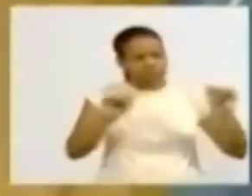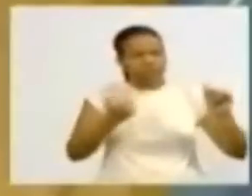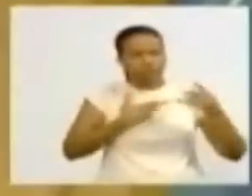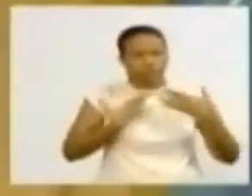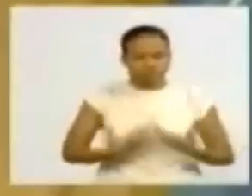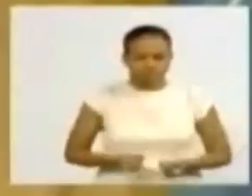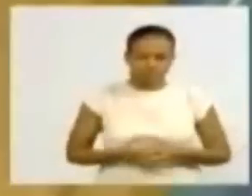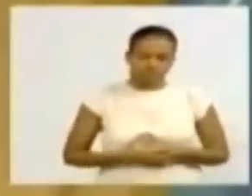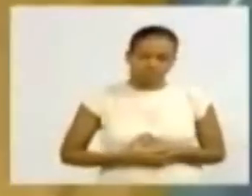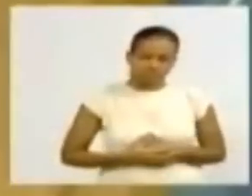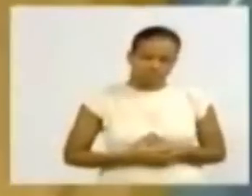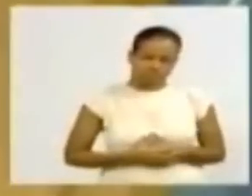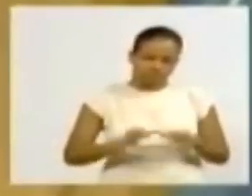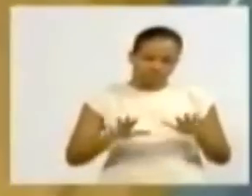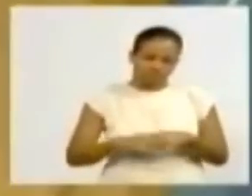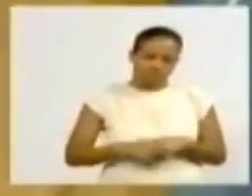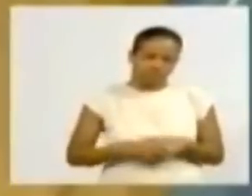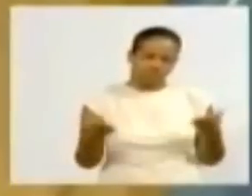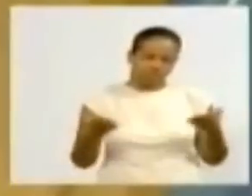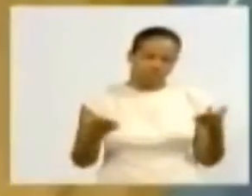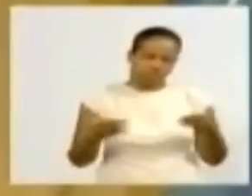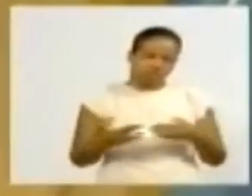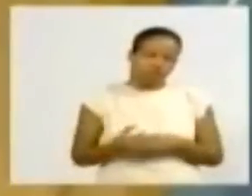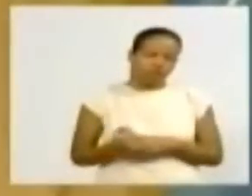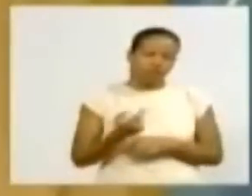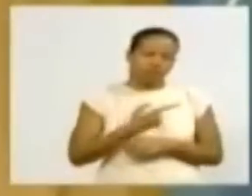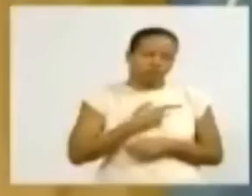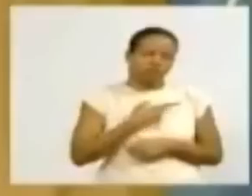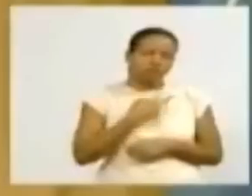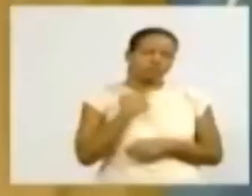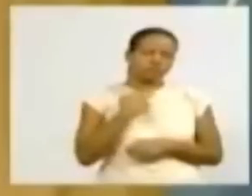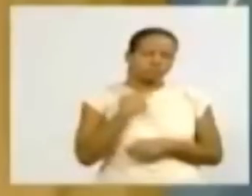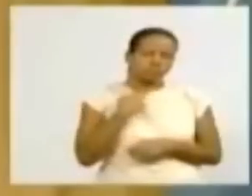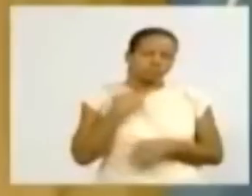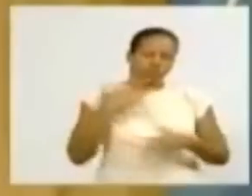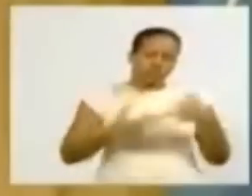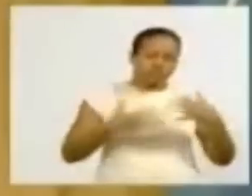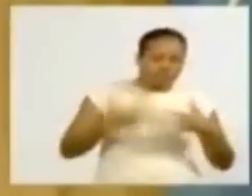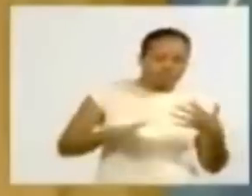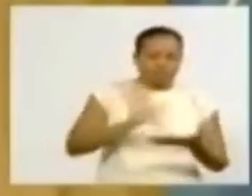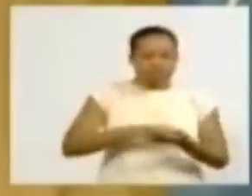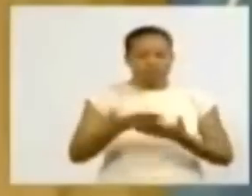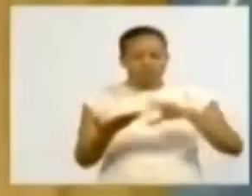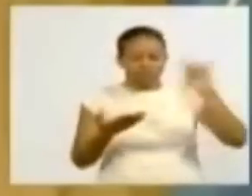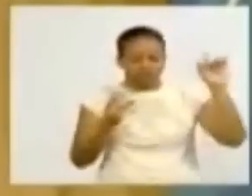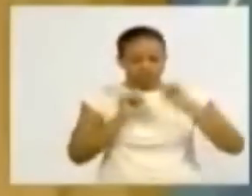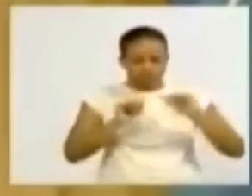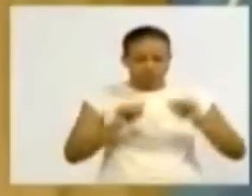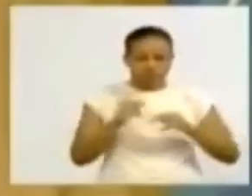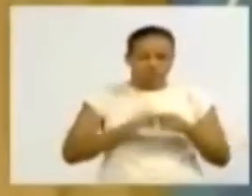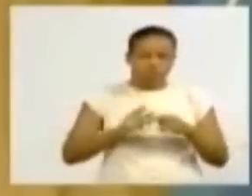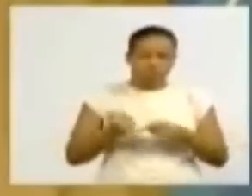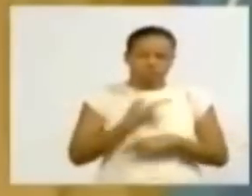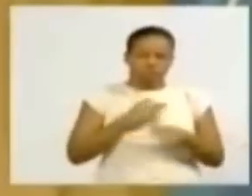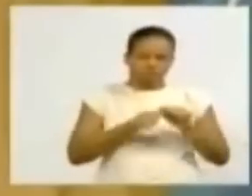A gente não pode agora impedir que a palavra de Deus seja pregada, porque nós estamos